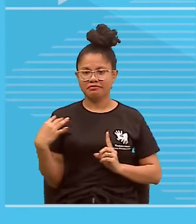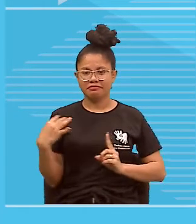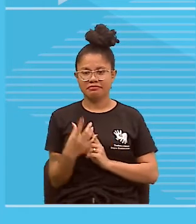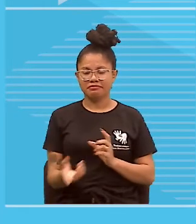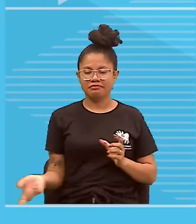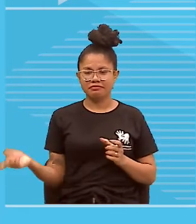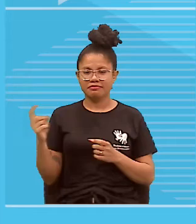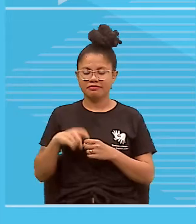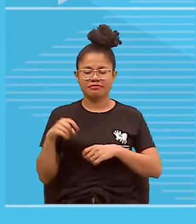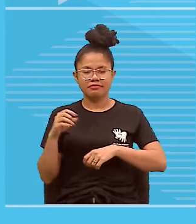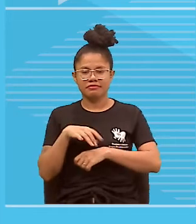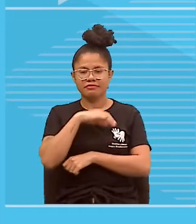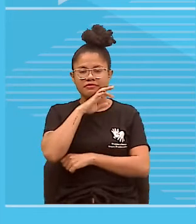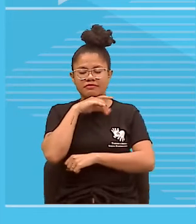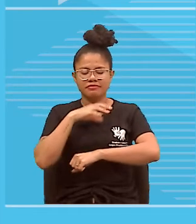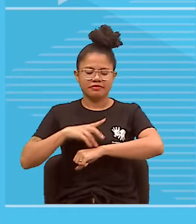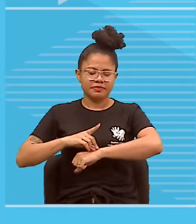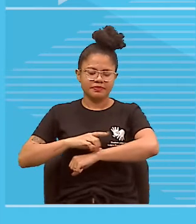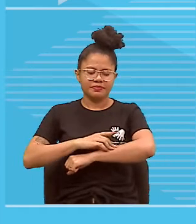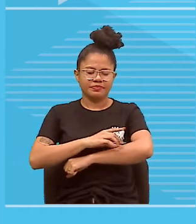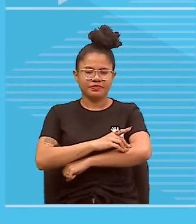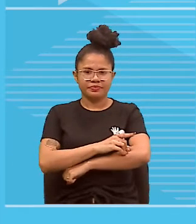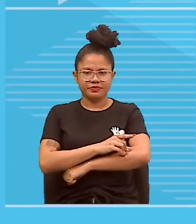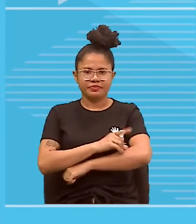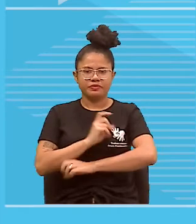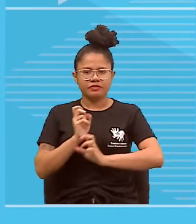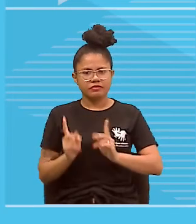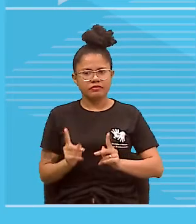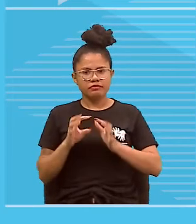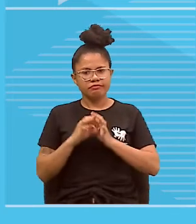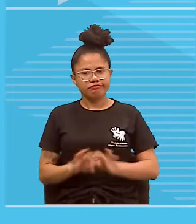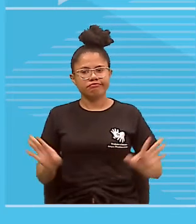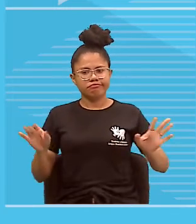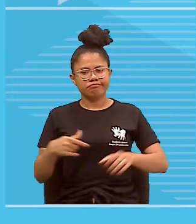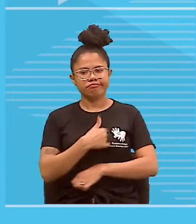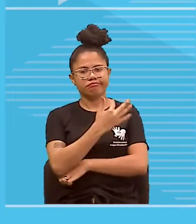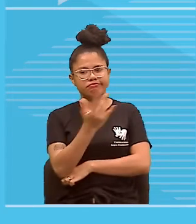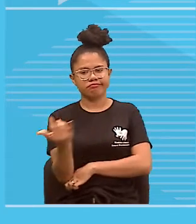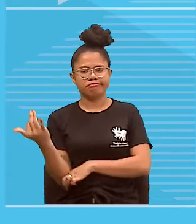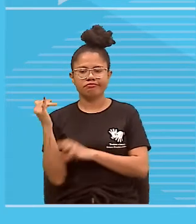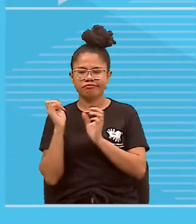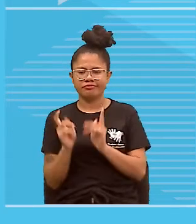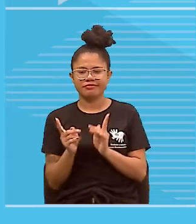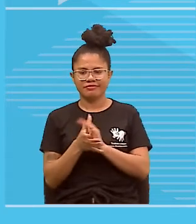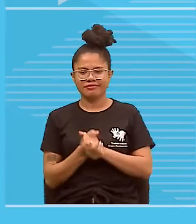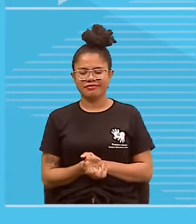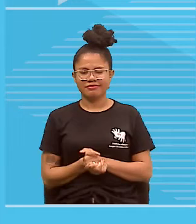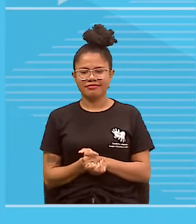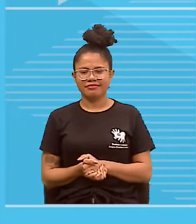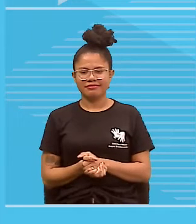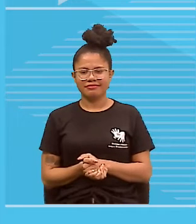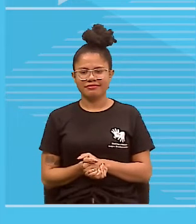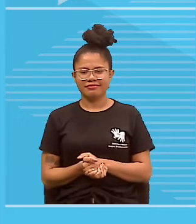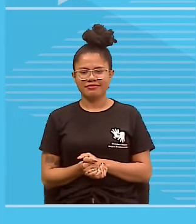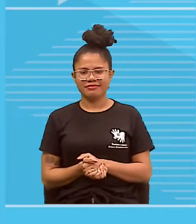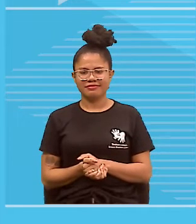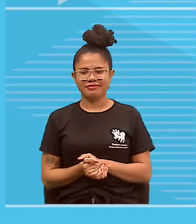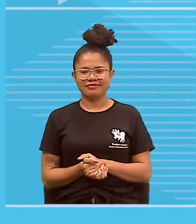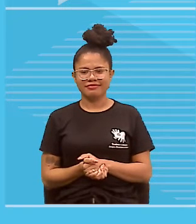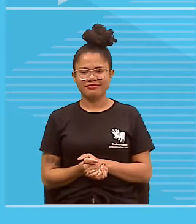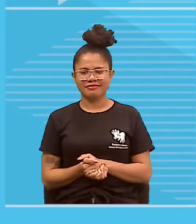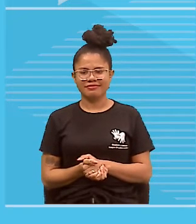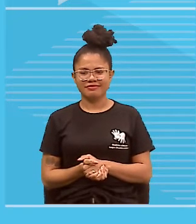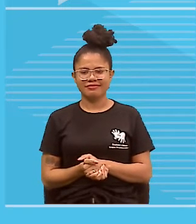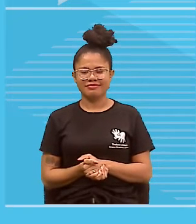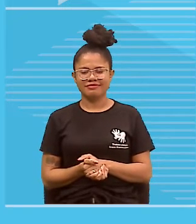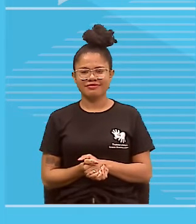de volta um animal de grande porte para liberar na natureza é um absurdo não o mamute não é da mesma altura que o telefone